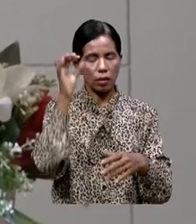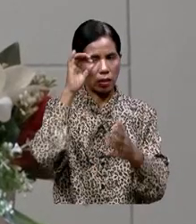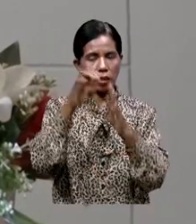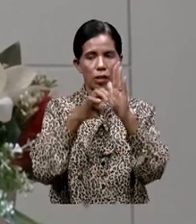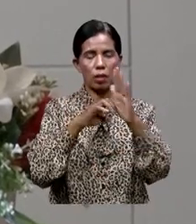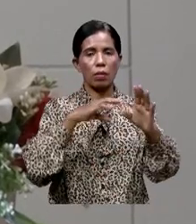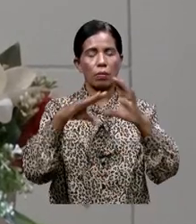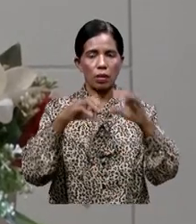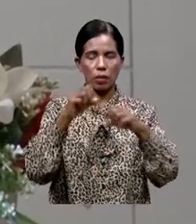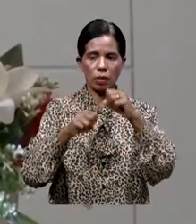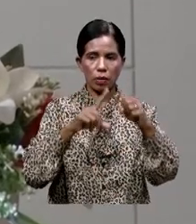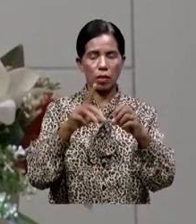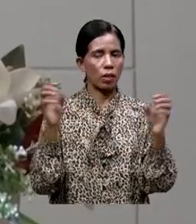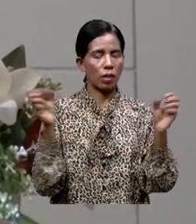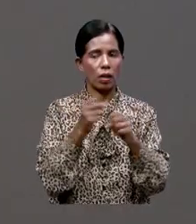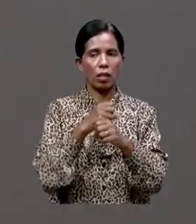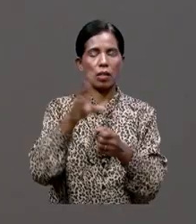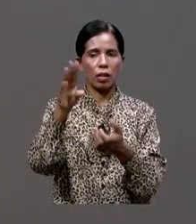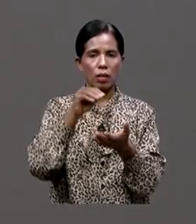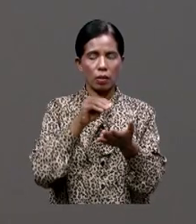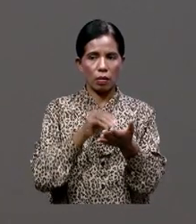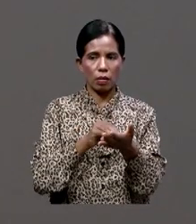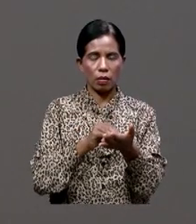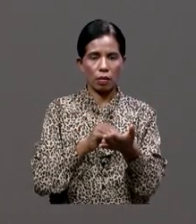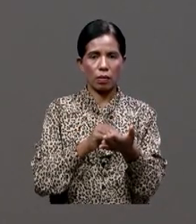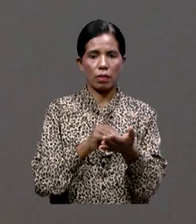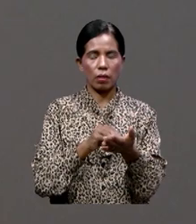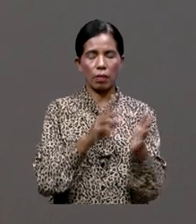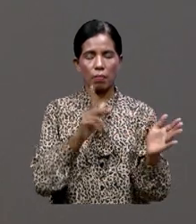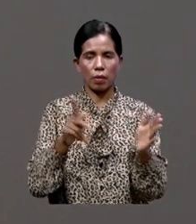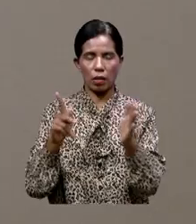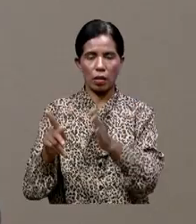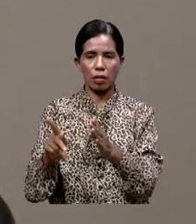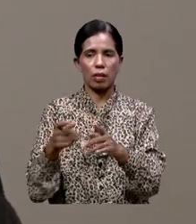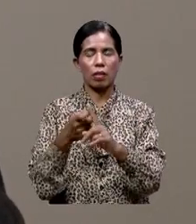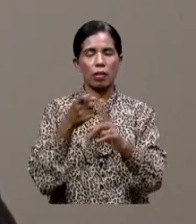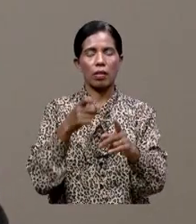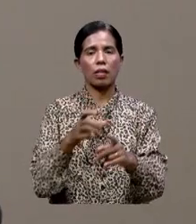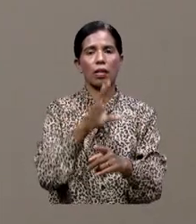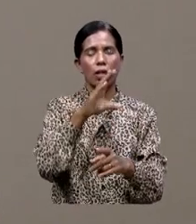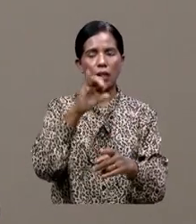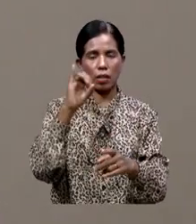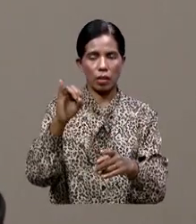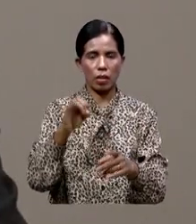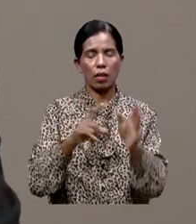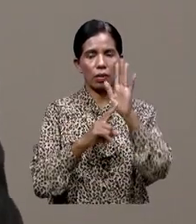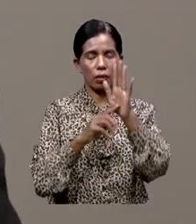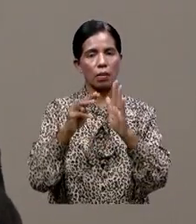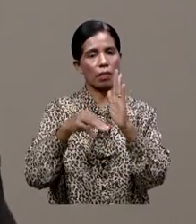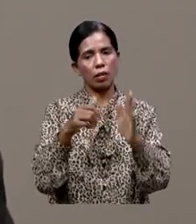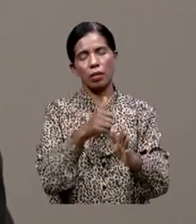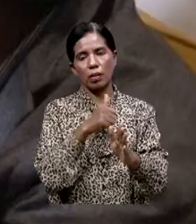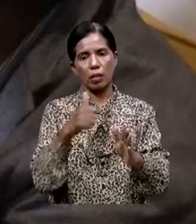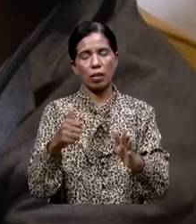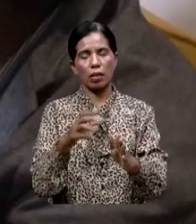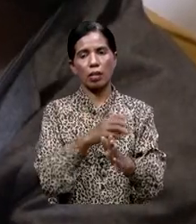Estado de Comunicação Social la halo kopia ka plazio ba plano estratégico ka inian nebe publika ia media balung no